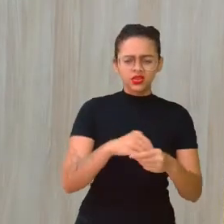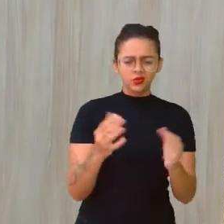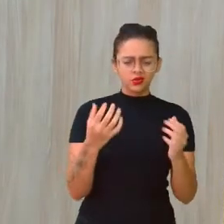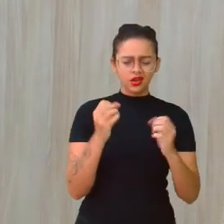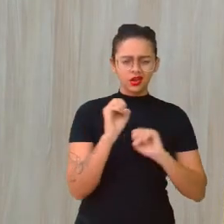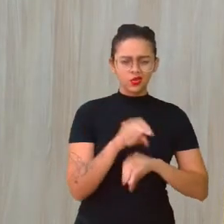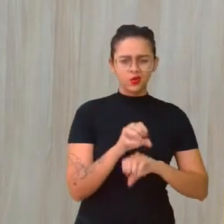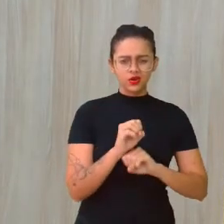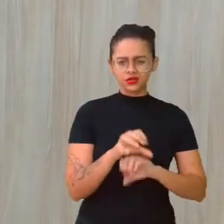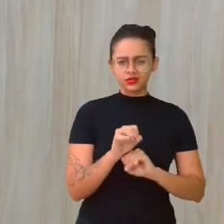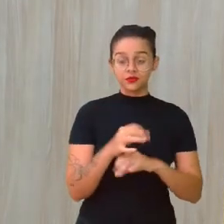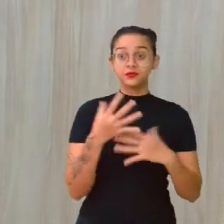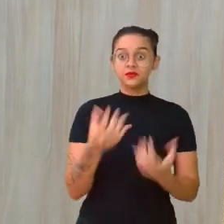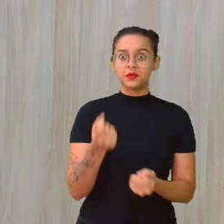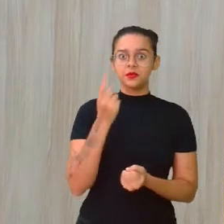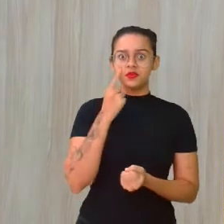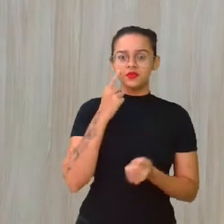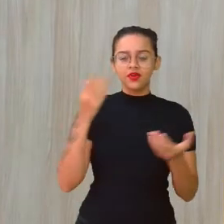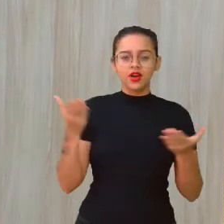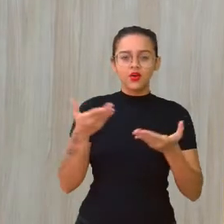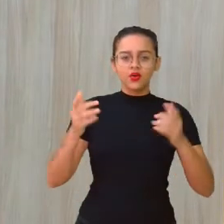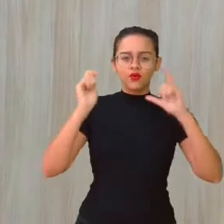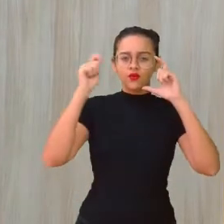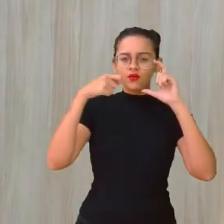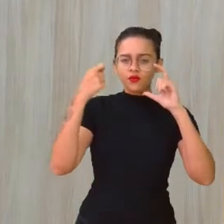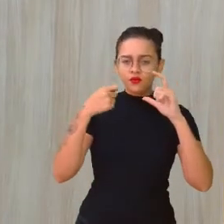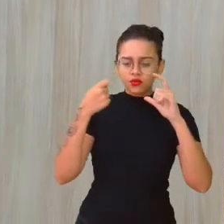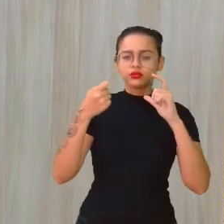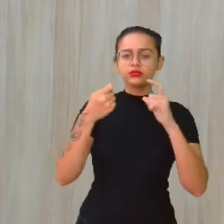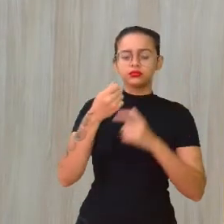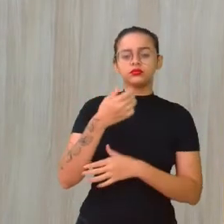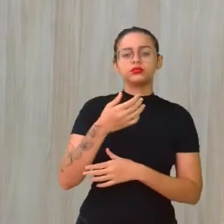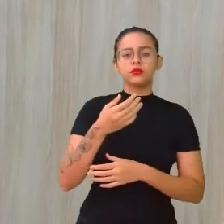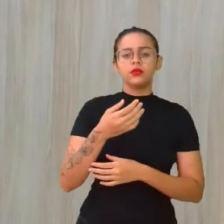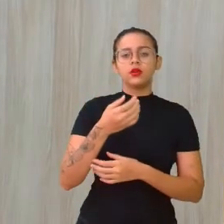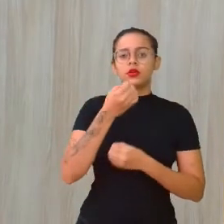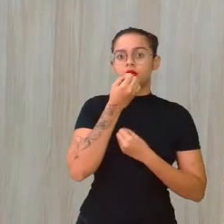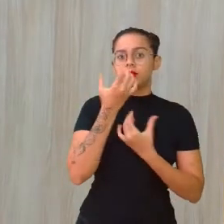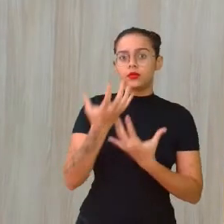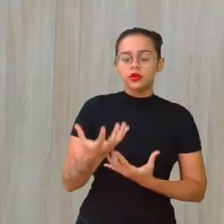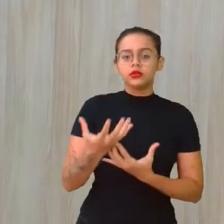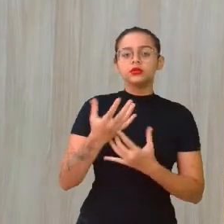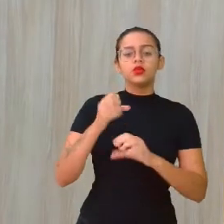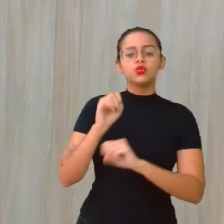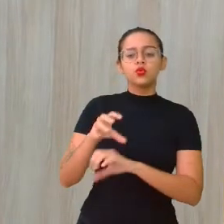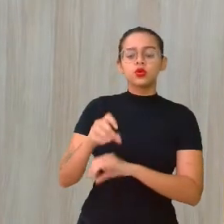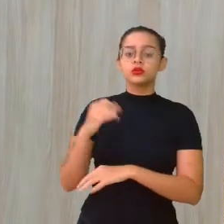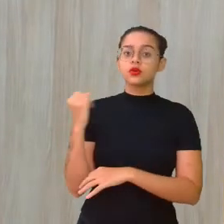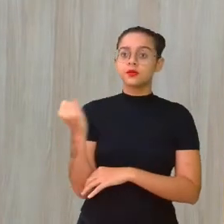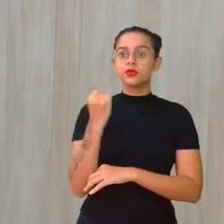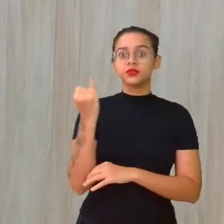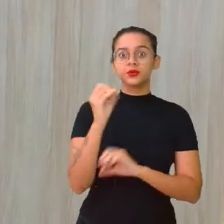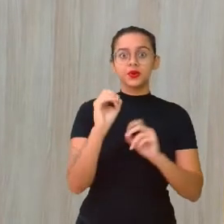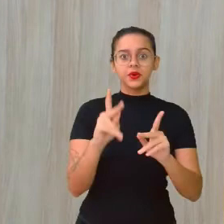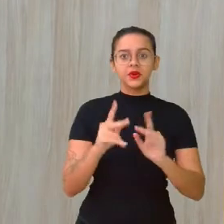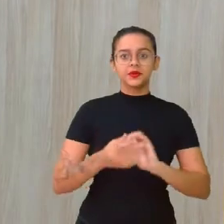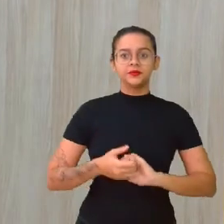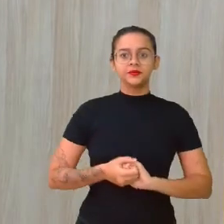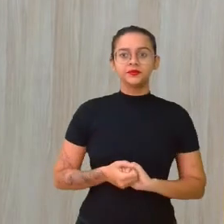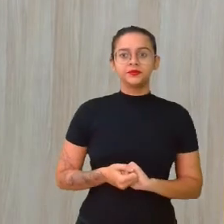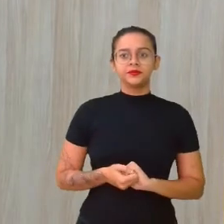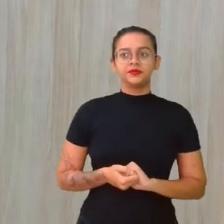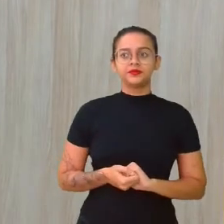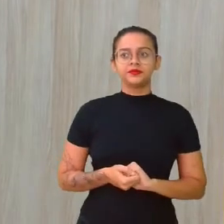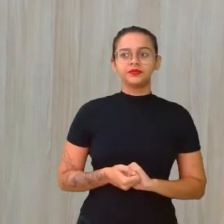né? Vamos ver agora um vídeo de um depoimento, o quanto a educação é importante, tá?